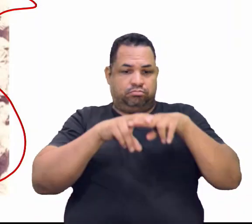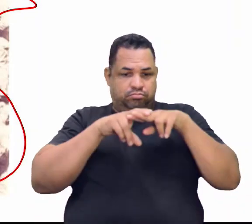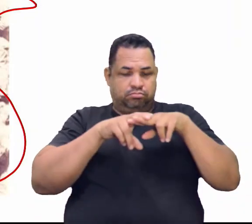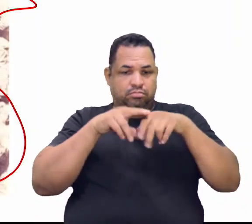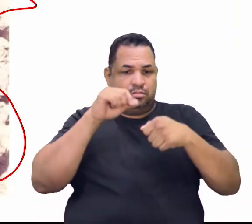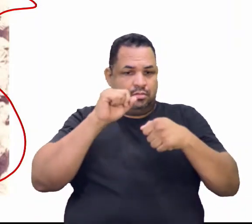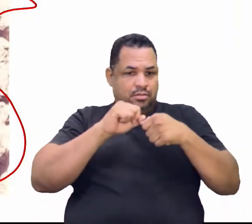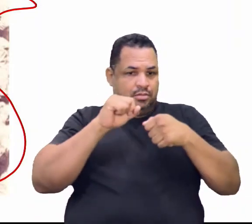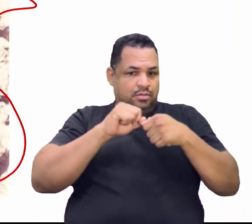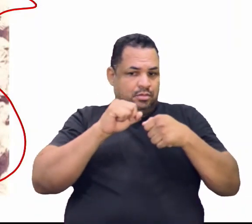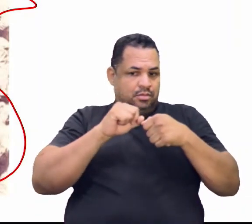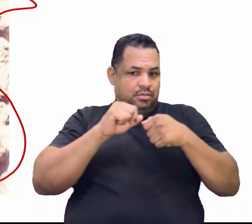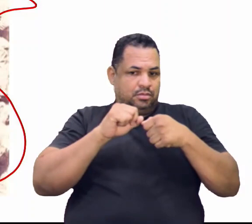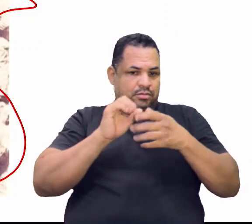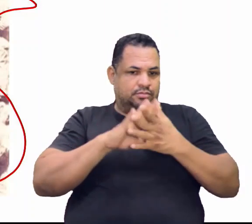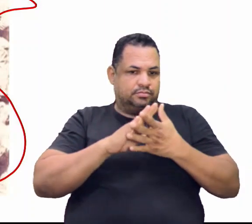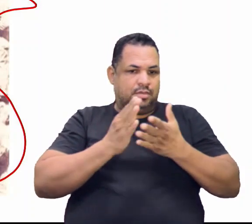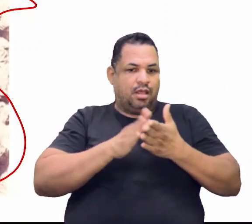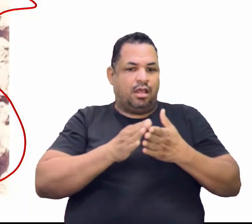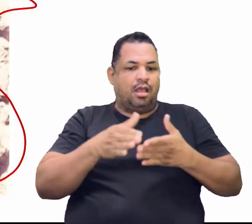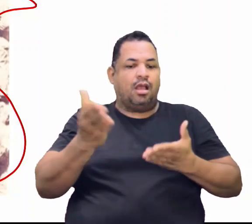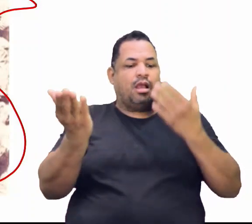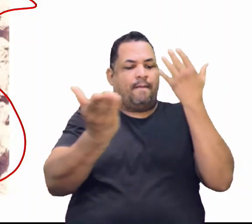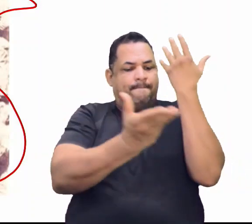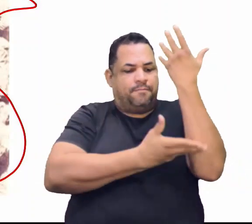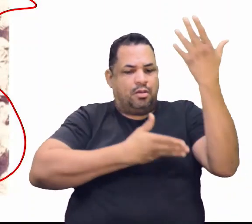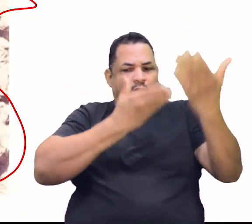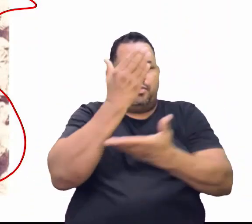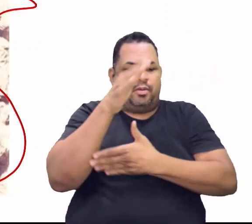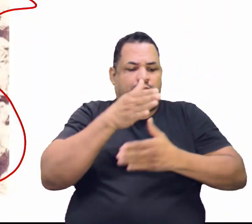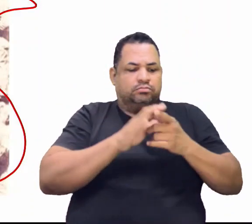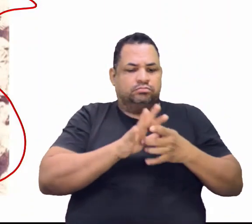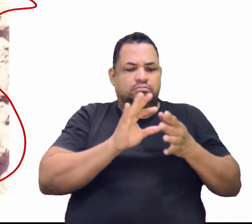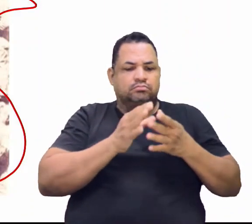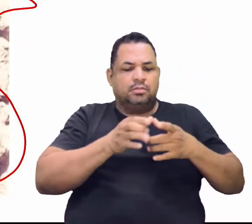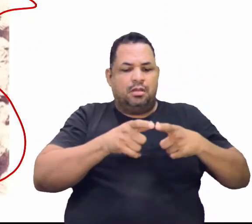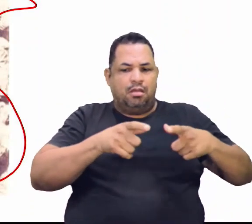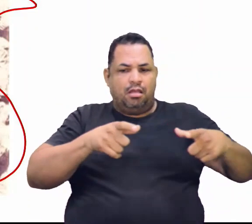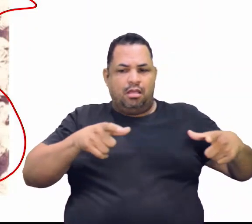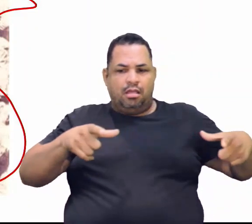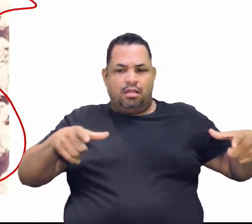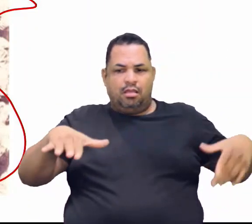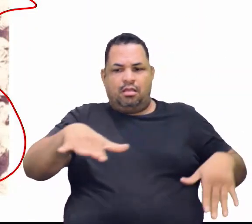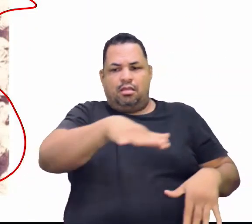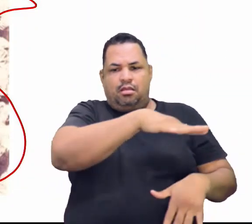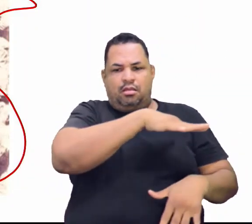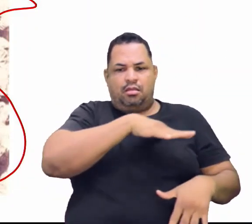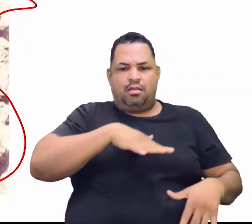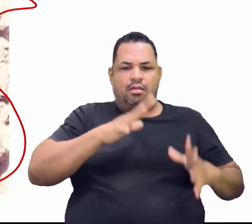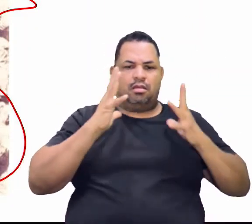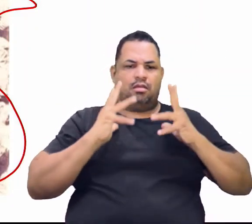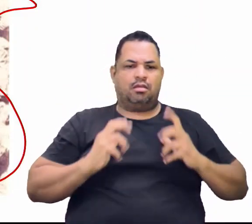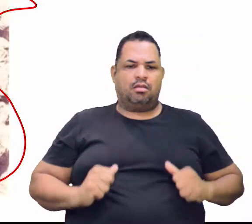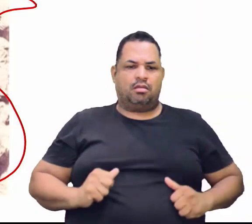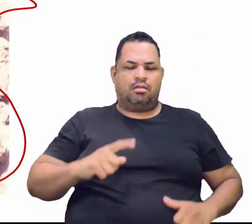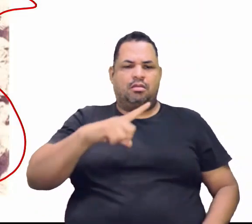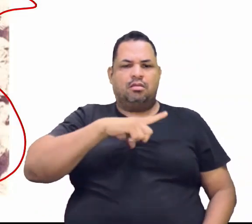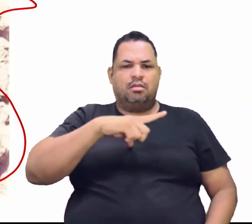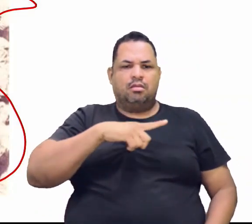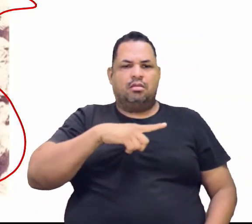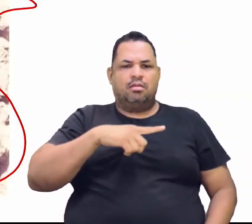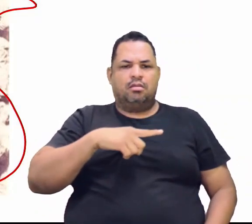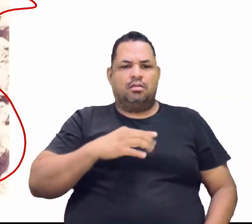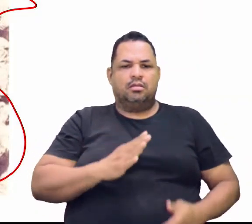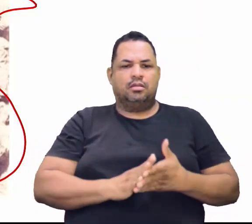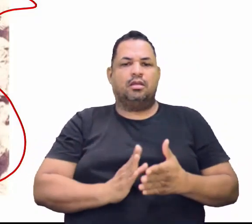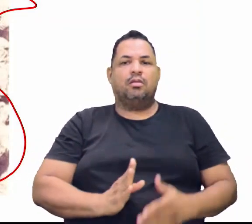eles faziam uma abertura de 100 metros. Então, aqui eu tenho